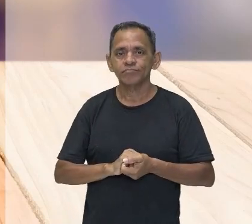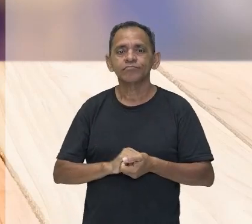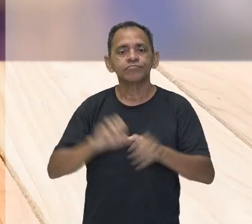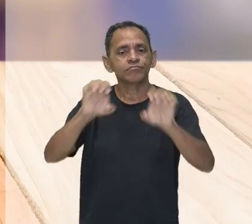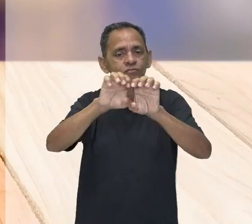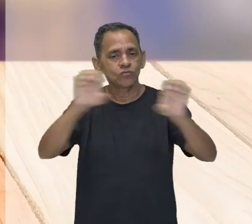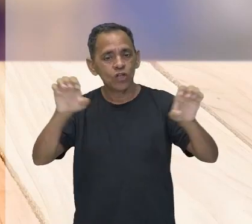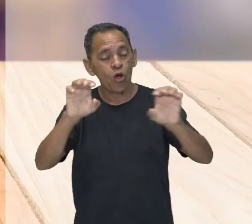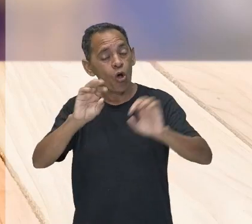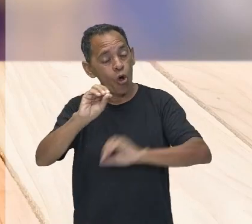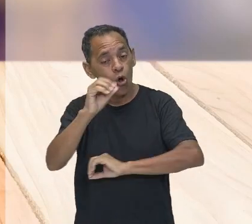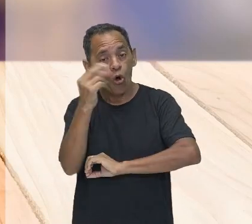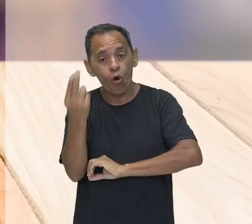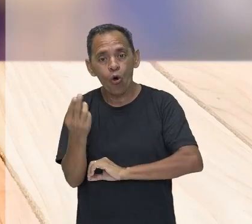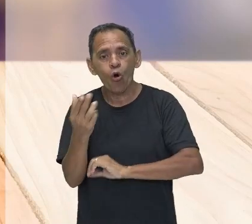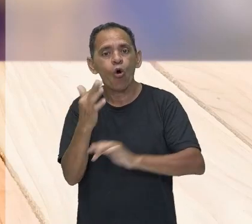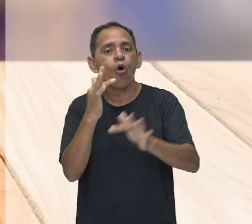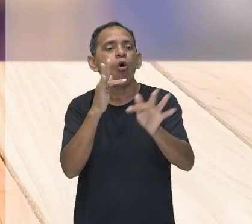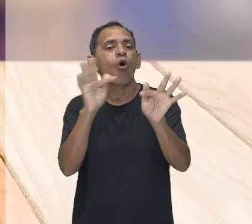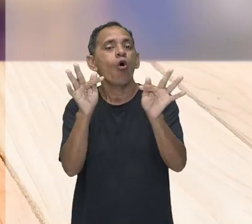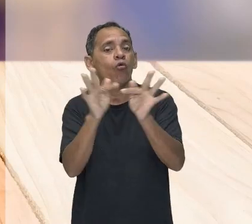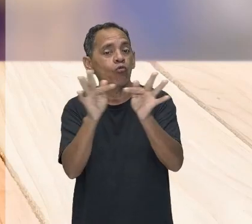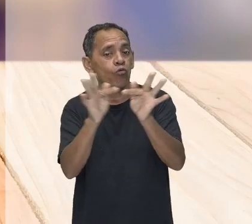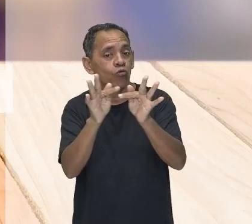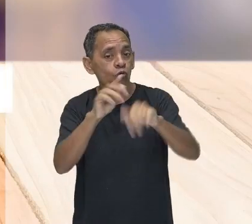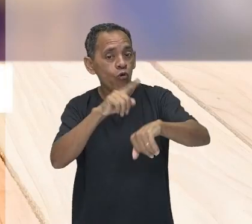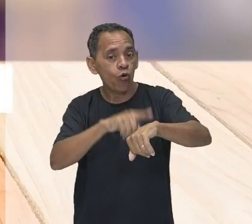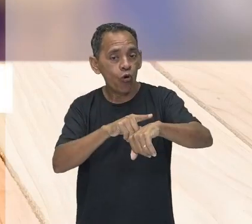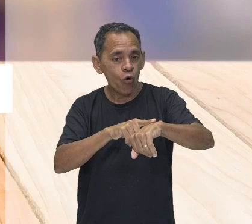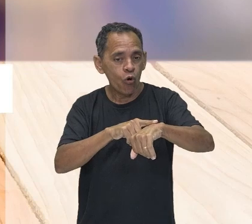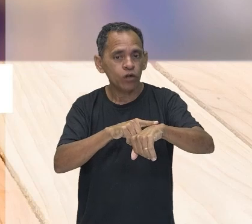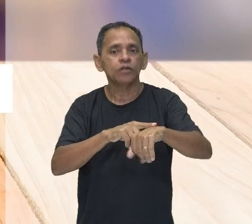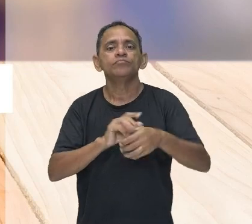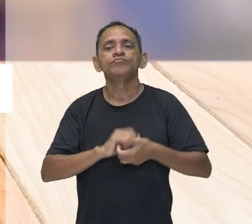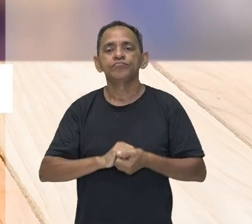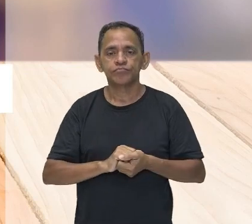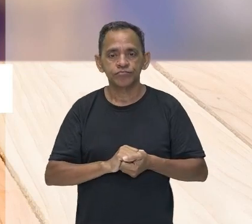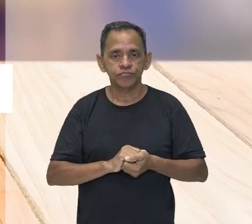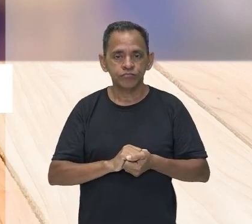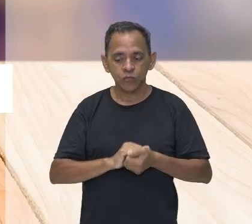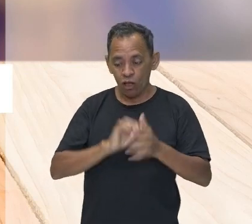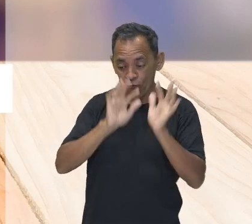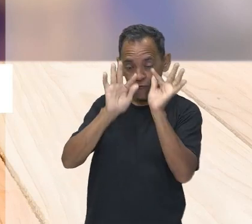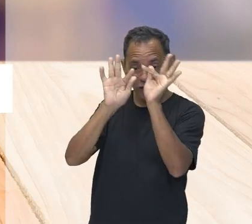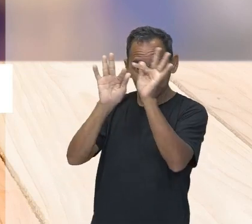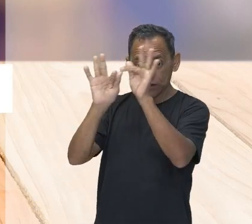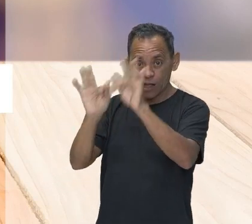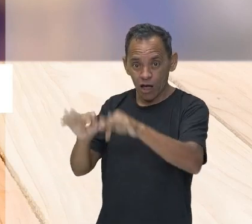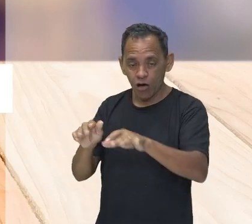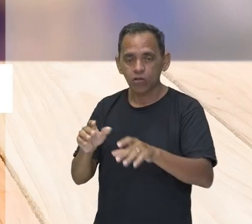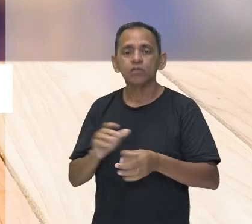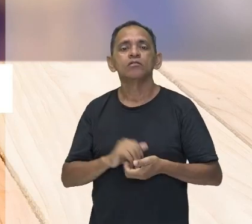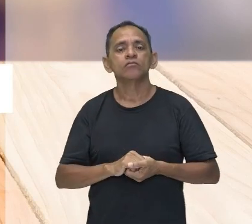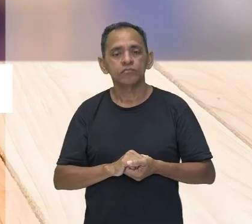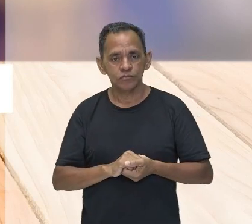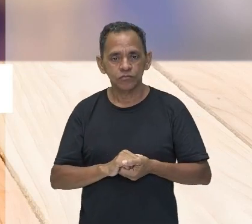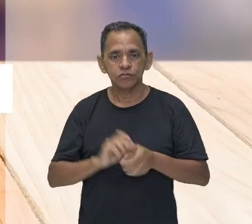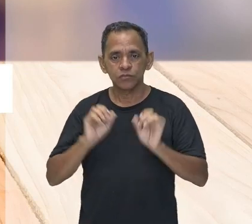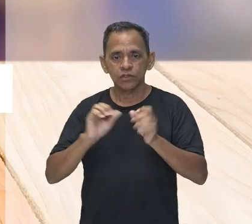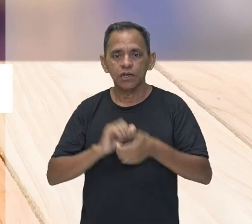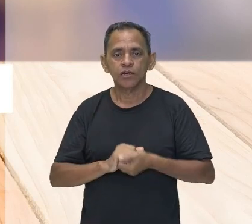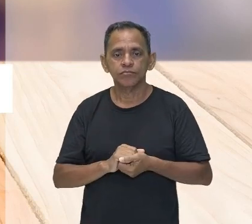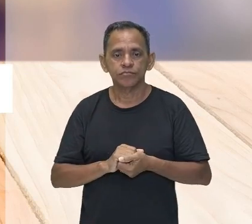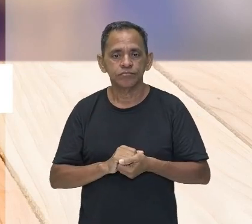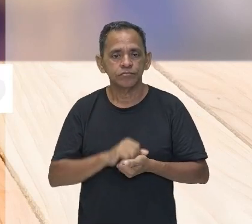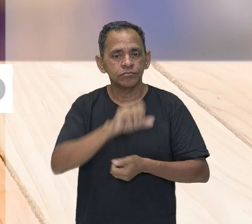função horária que representa o espaço final vai ser igual ao espaço inicial mais a